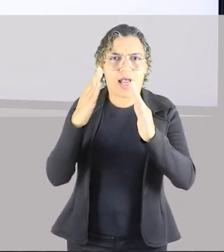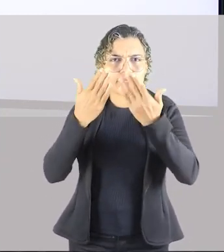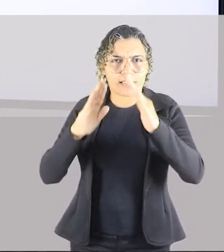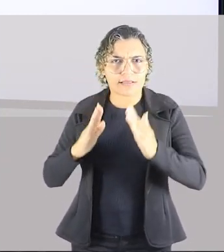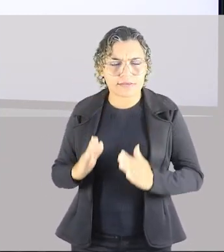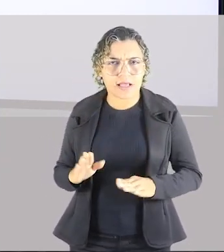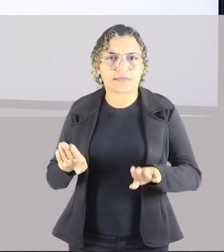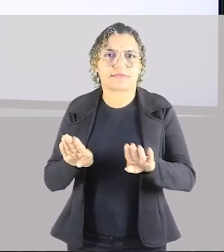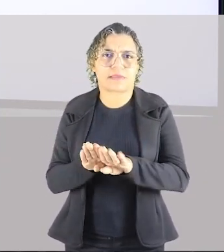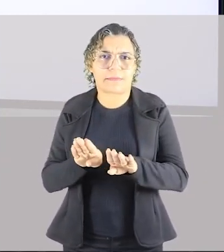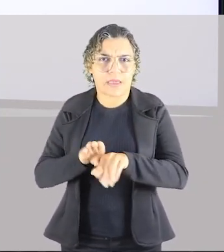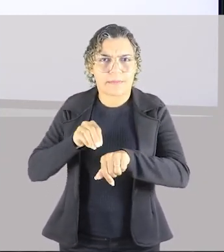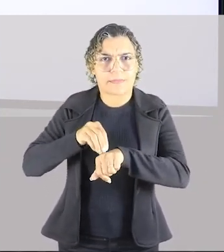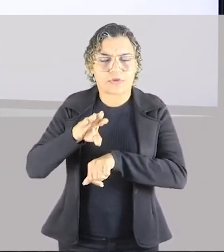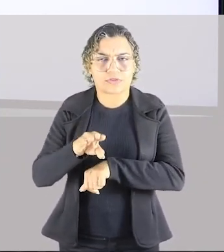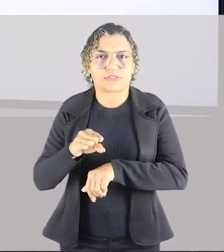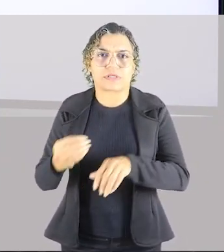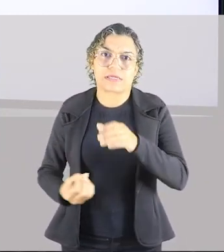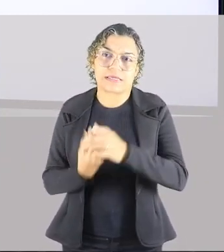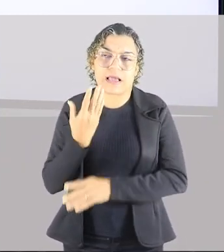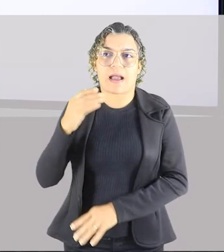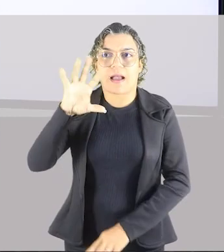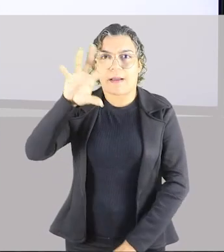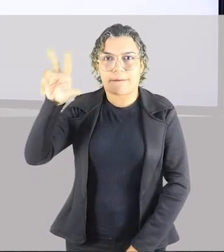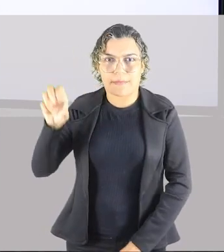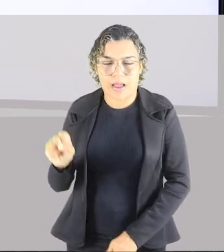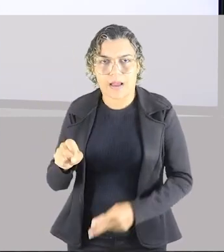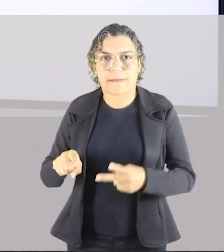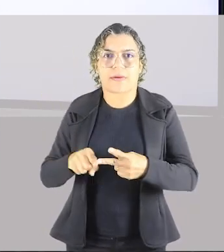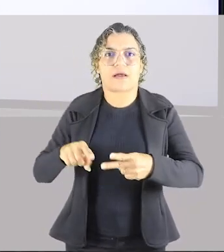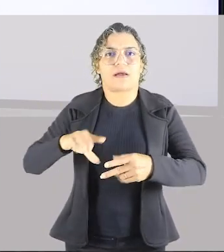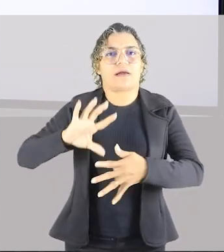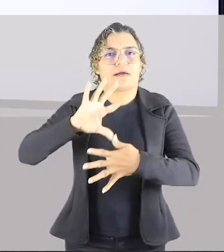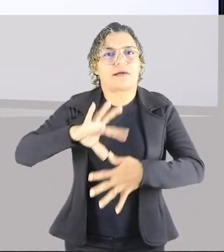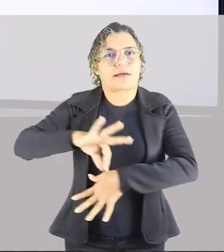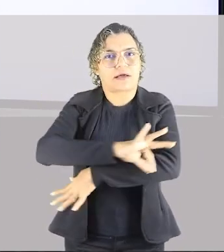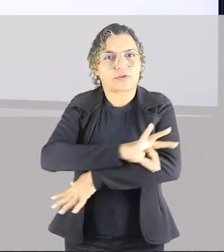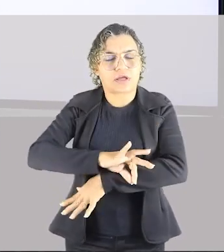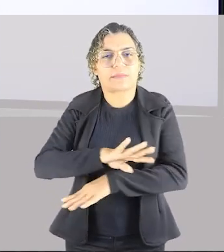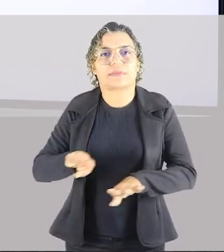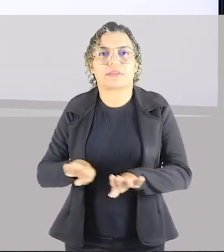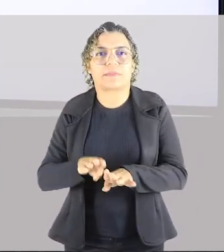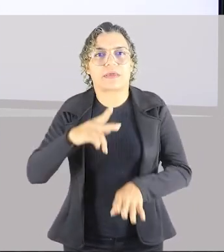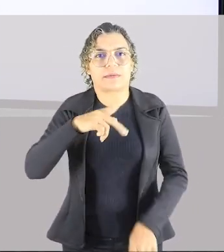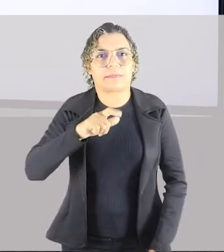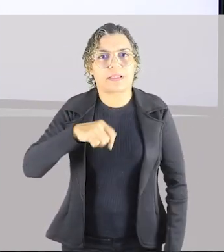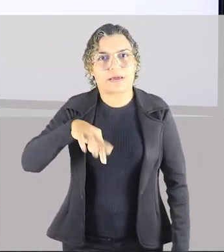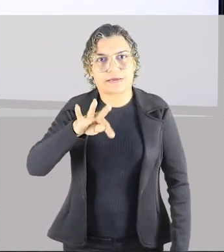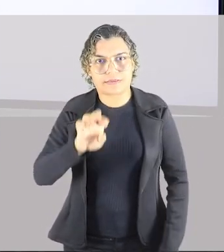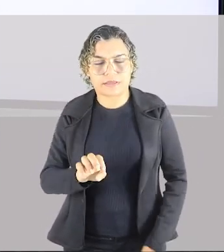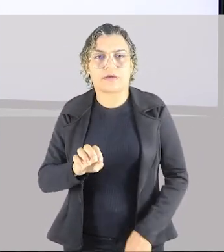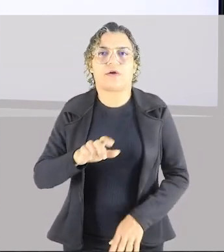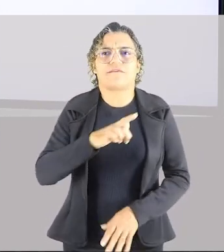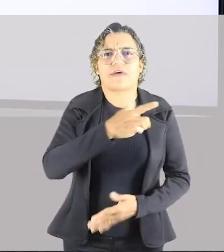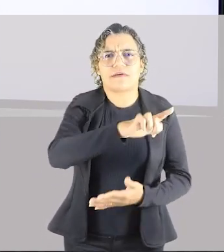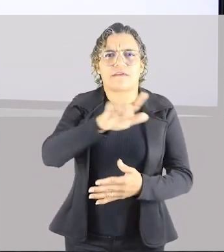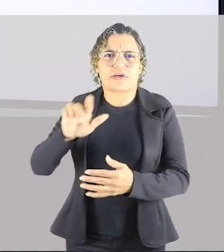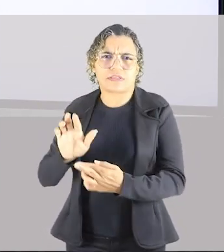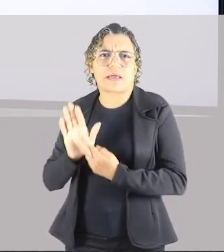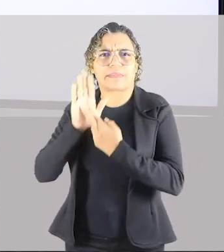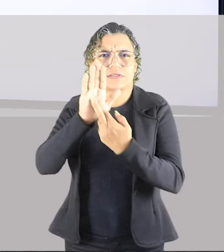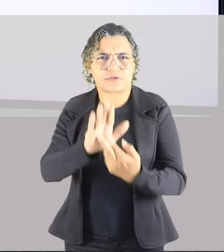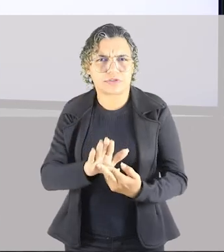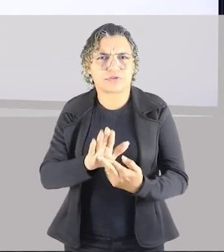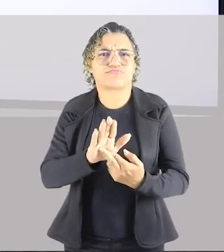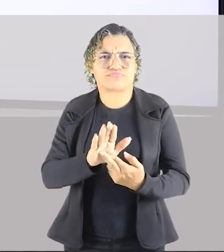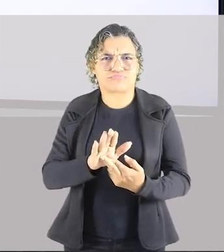e produzir mapas, cartogramas, plantas e demais tipos de representações gráficas